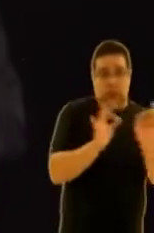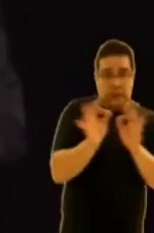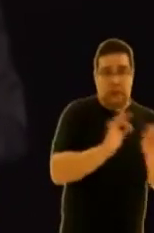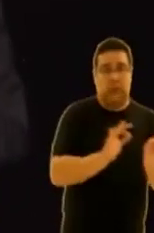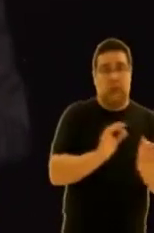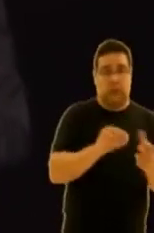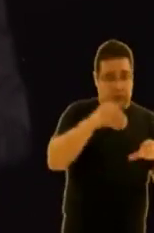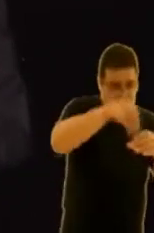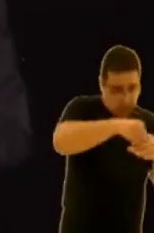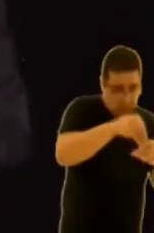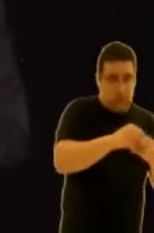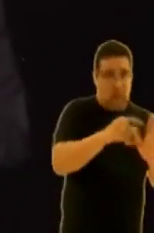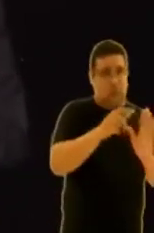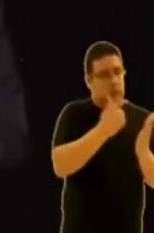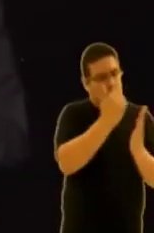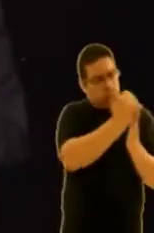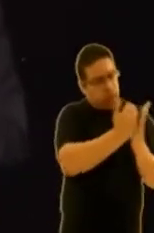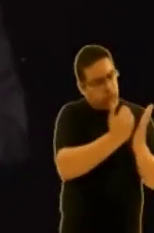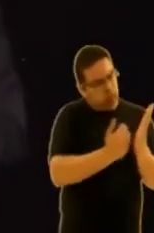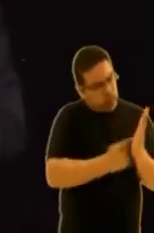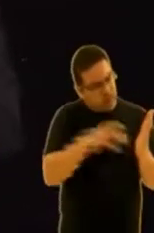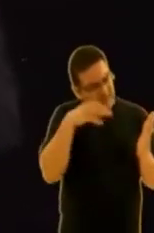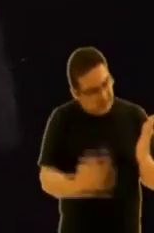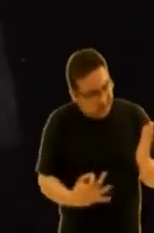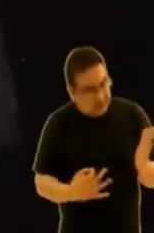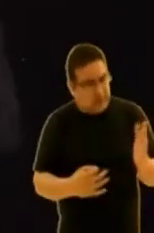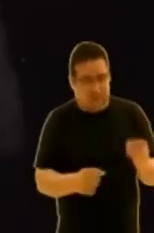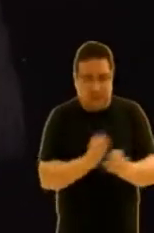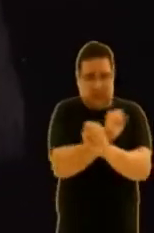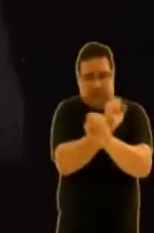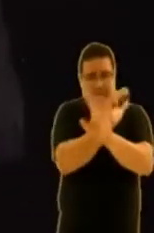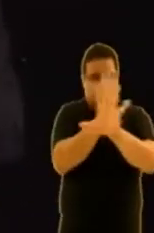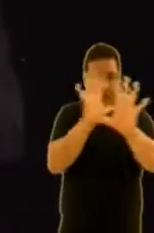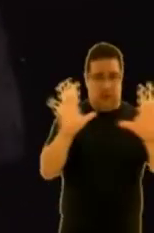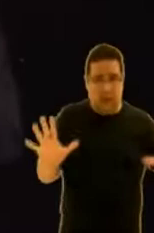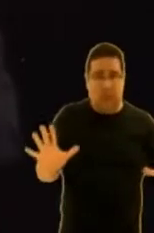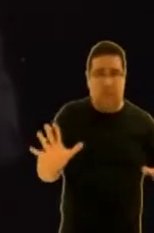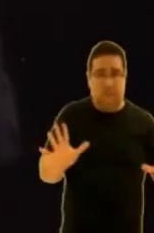determinadas de forma absolutamente